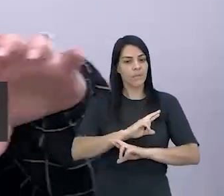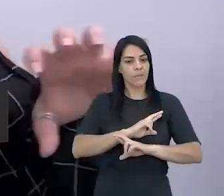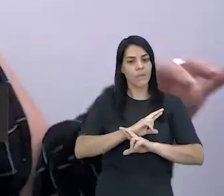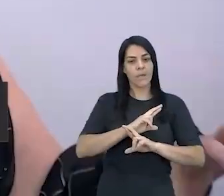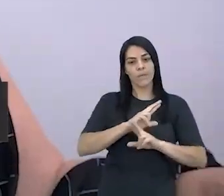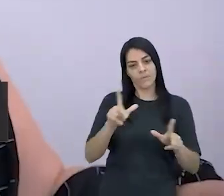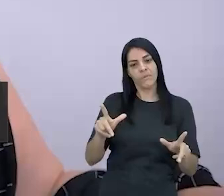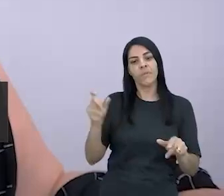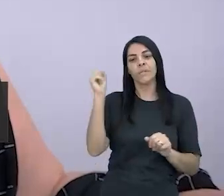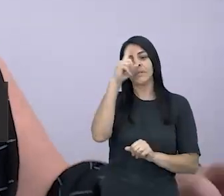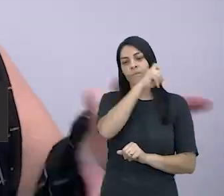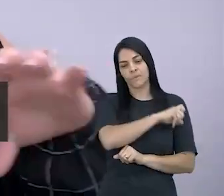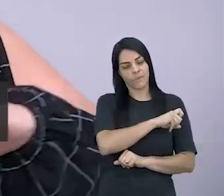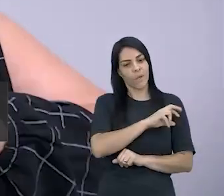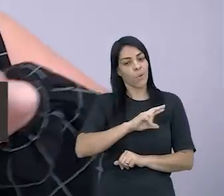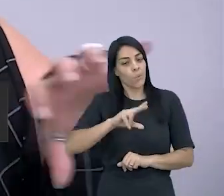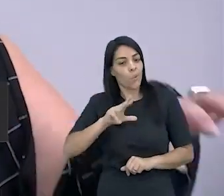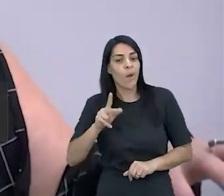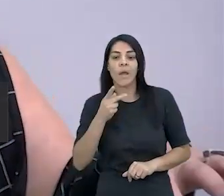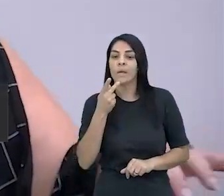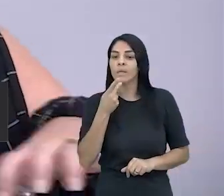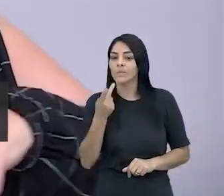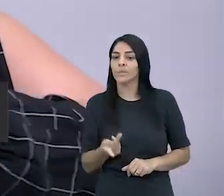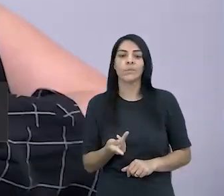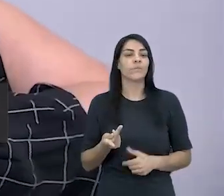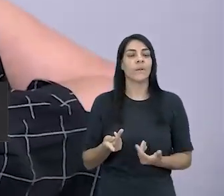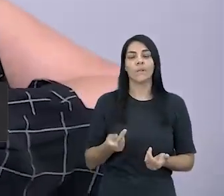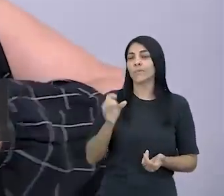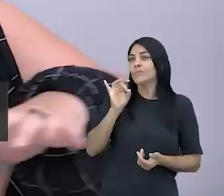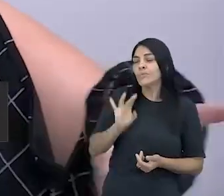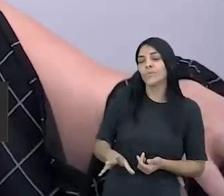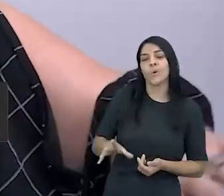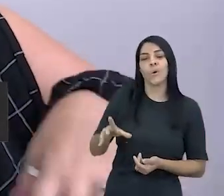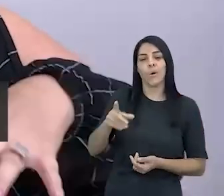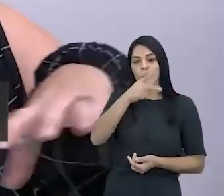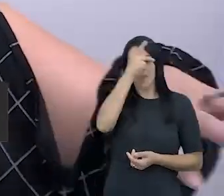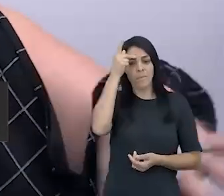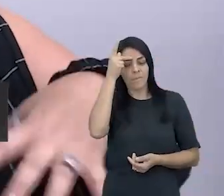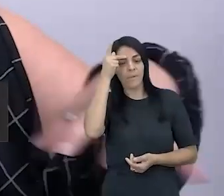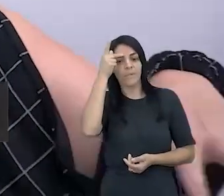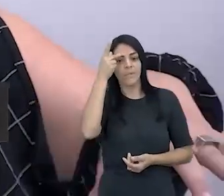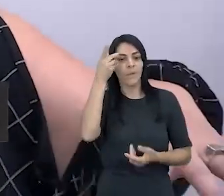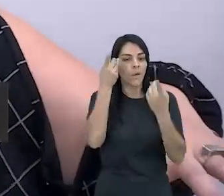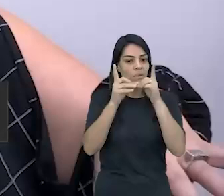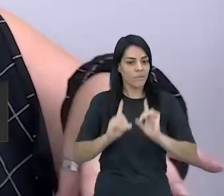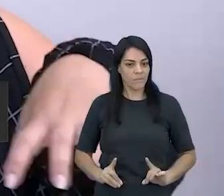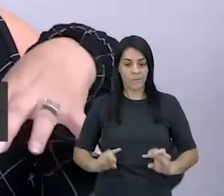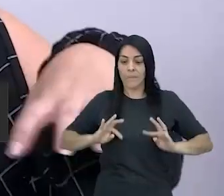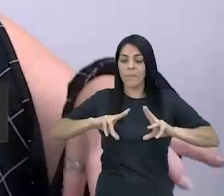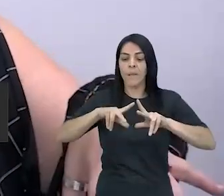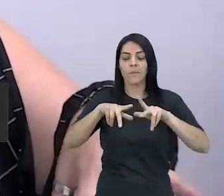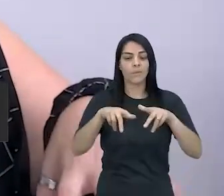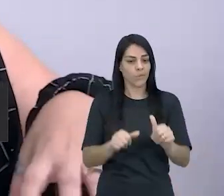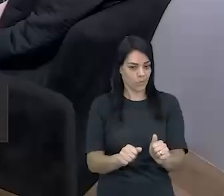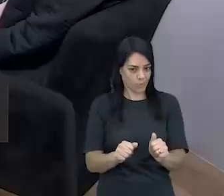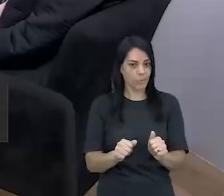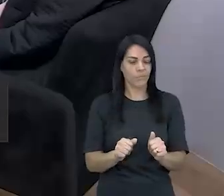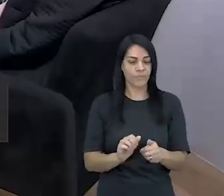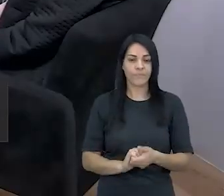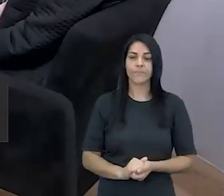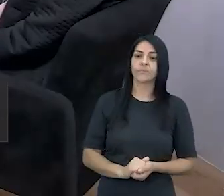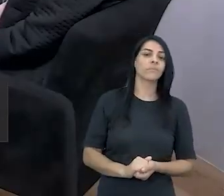estamos falando só do deficiente, estamos falando de todos. A classe é bem heterogênea, né? Sim, bastante. É muito...